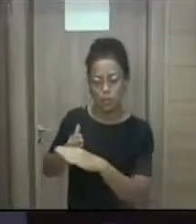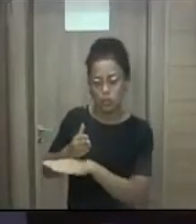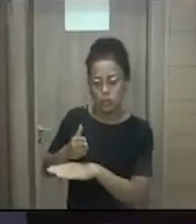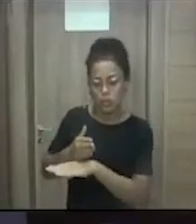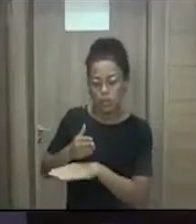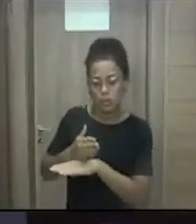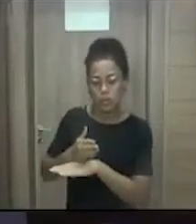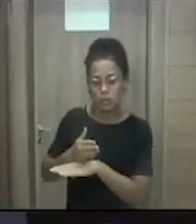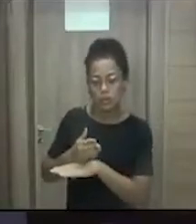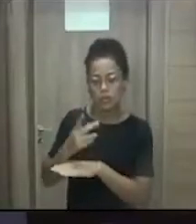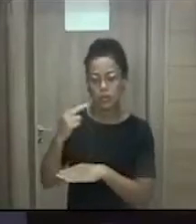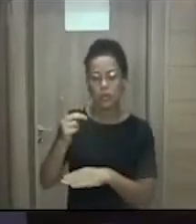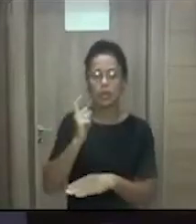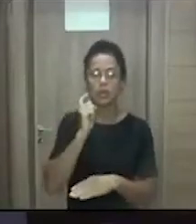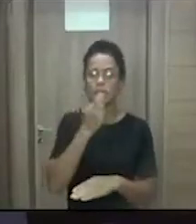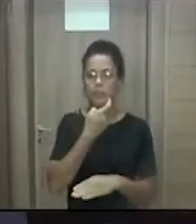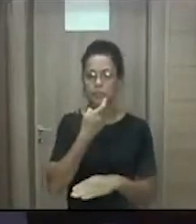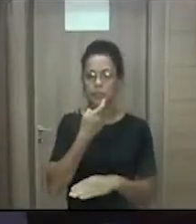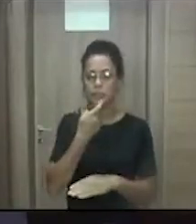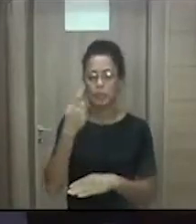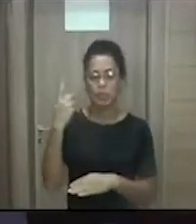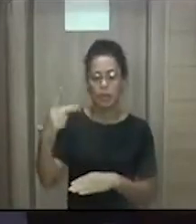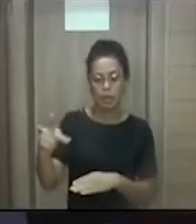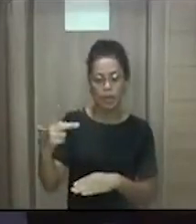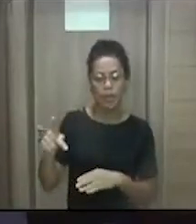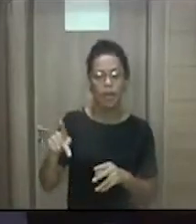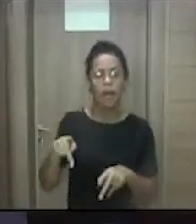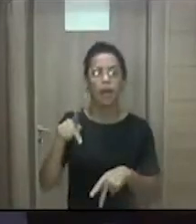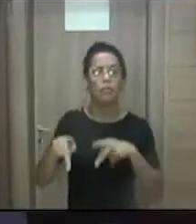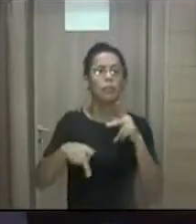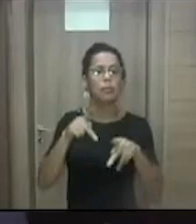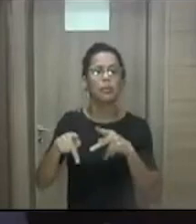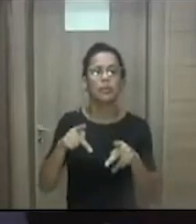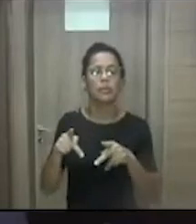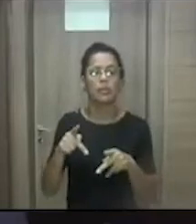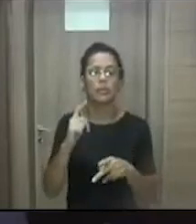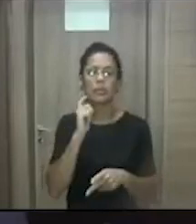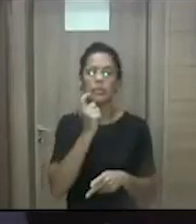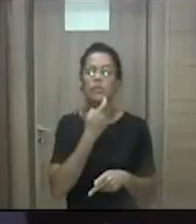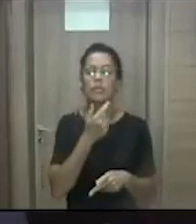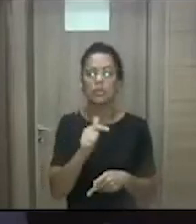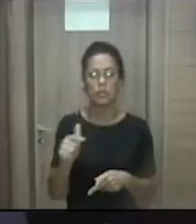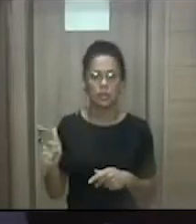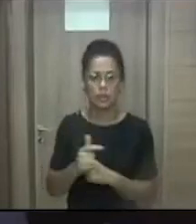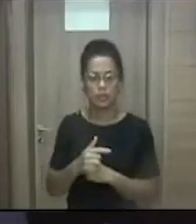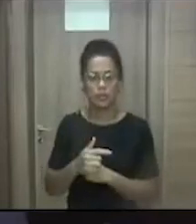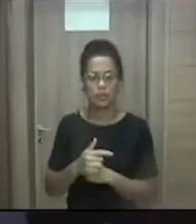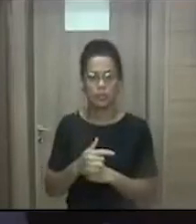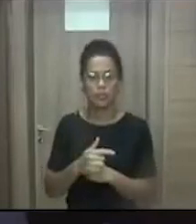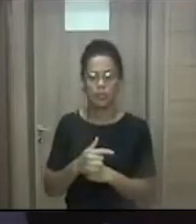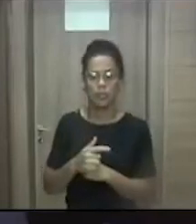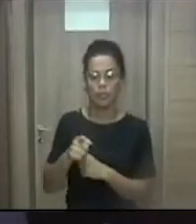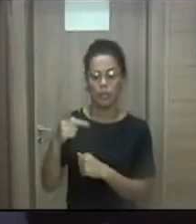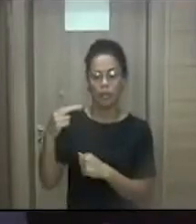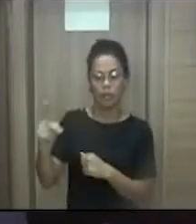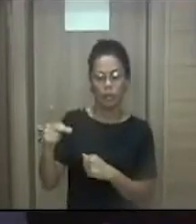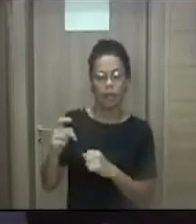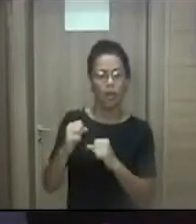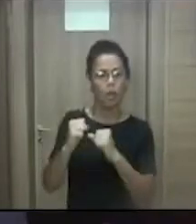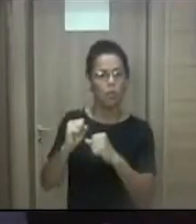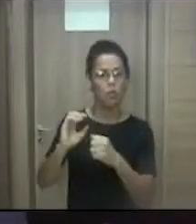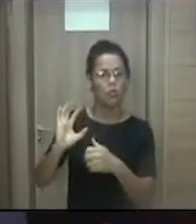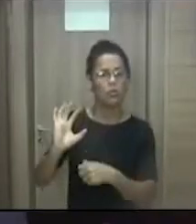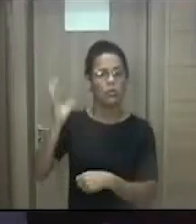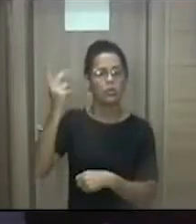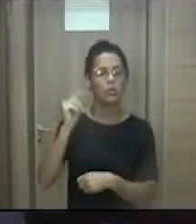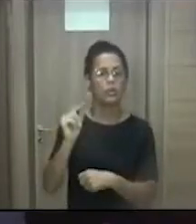cuja população hoje é desdentada e é sem prótese. Porque o preço dela pode parecer, como você bem